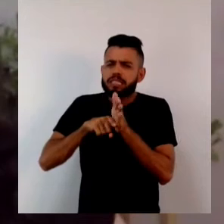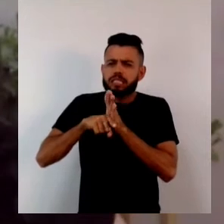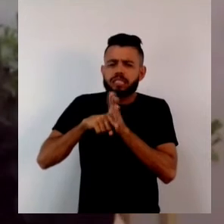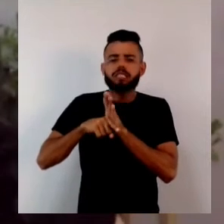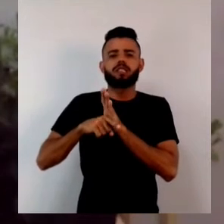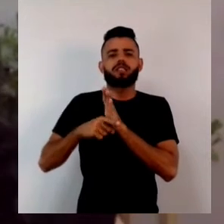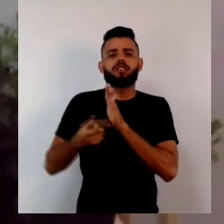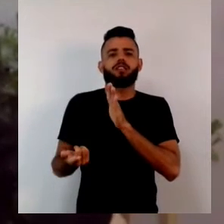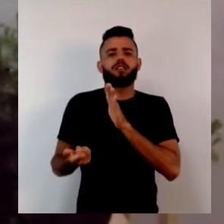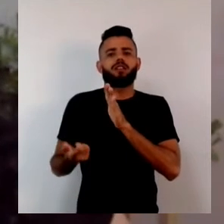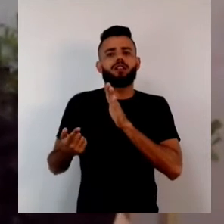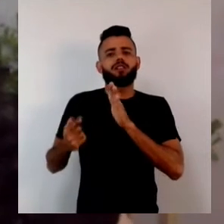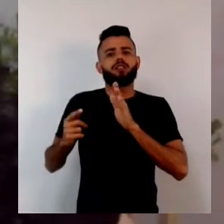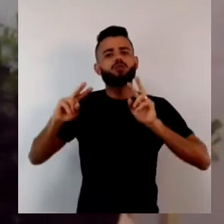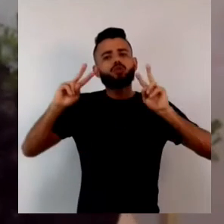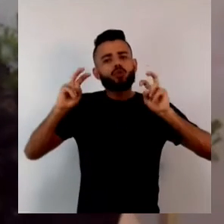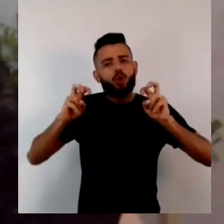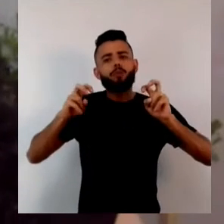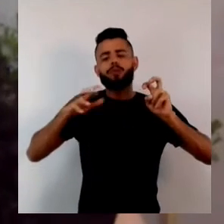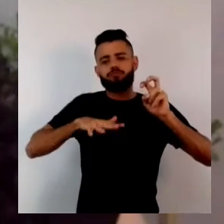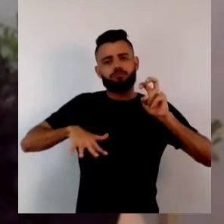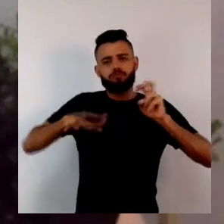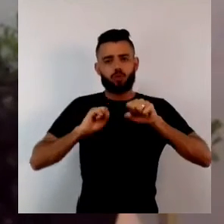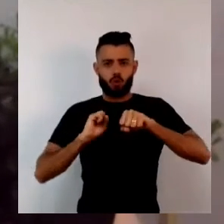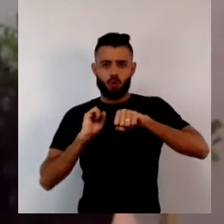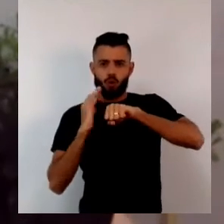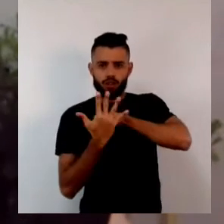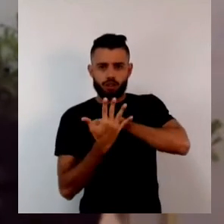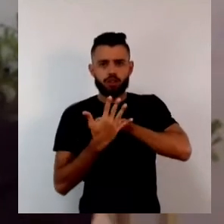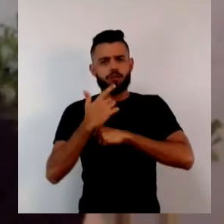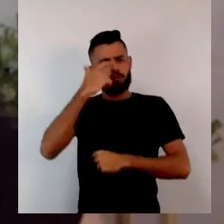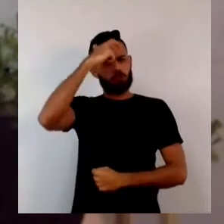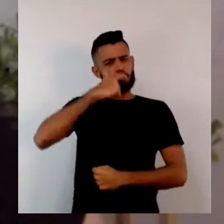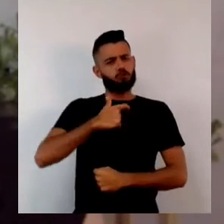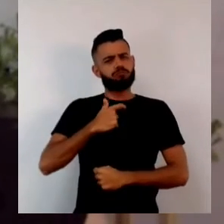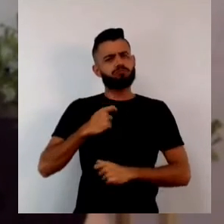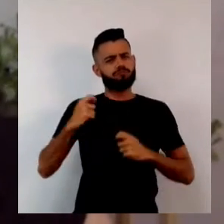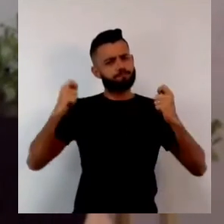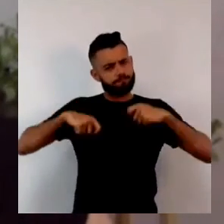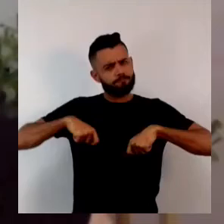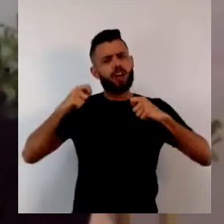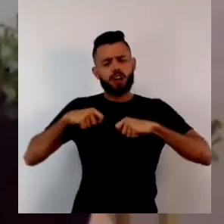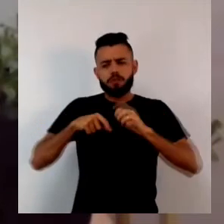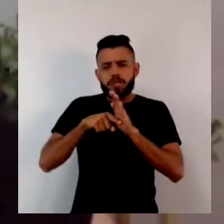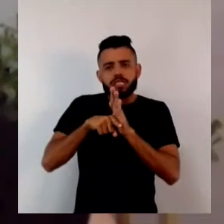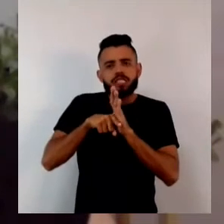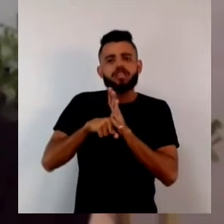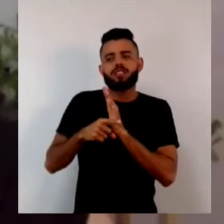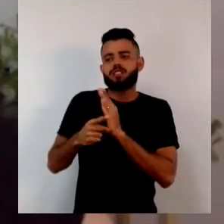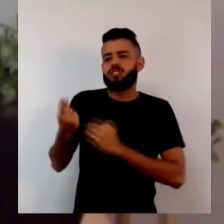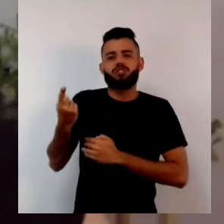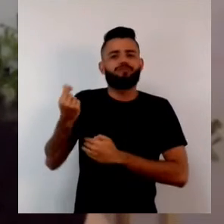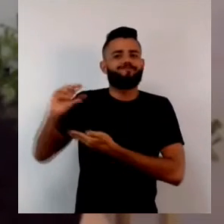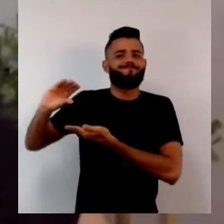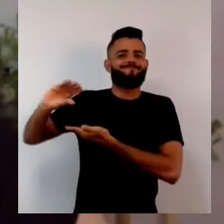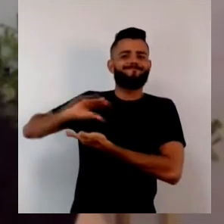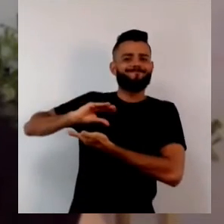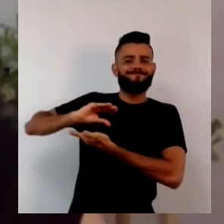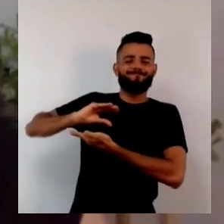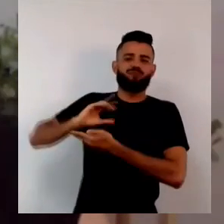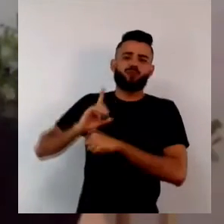relacionadas ao novo coronavírus, a pessoa mais preparada para desenvolver as pesquisas teve sua bolsa de doutorado, de